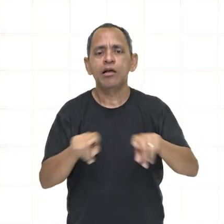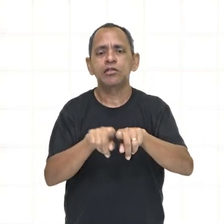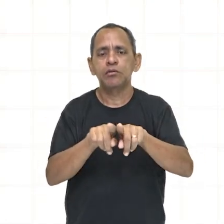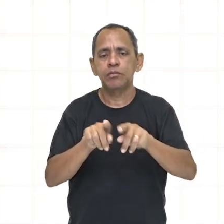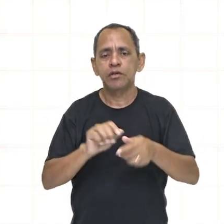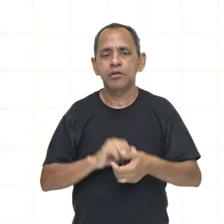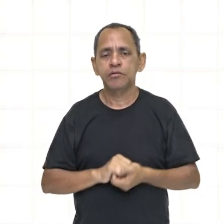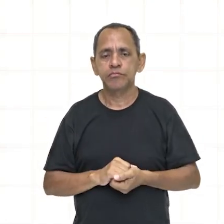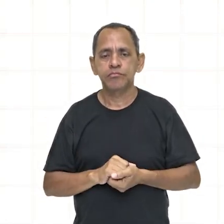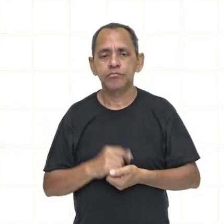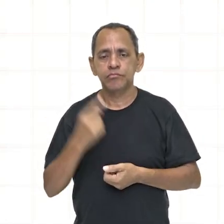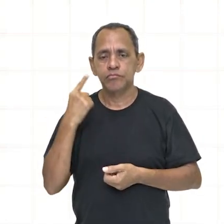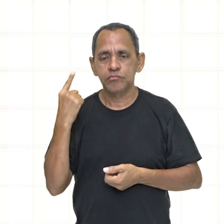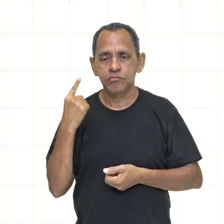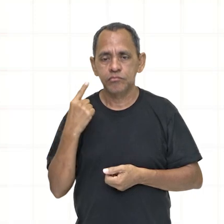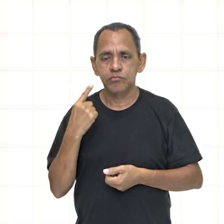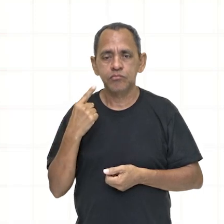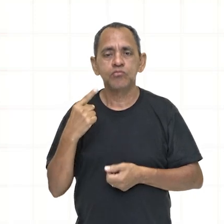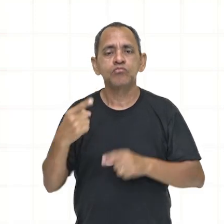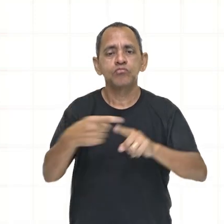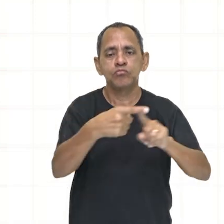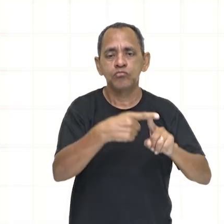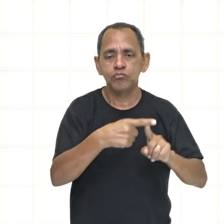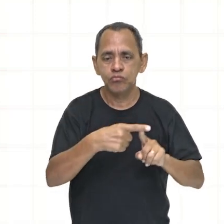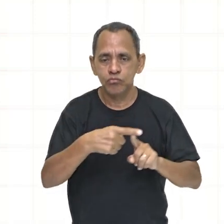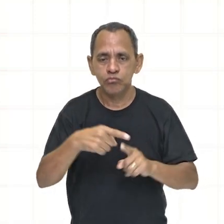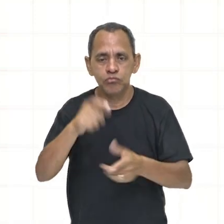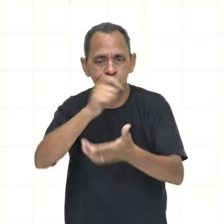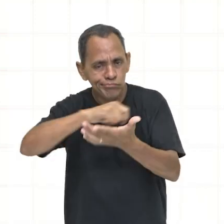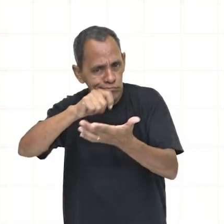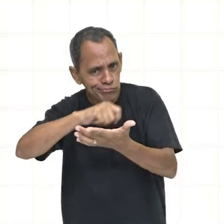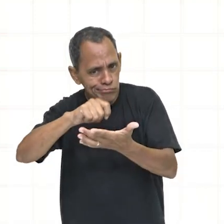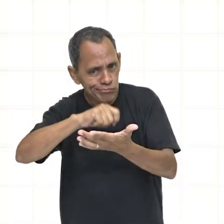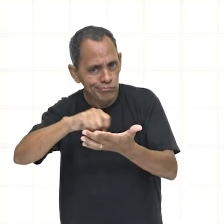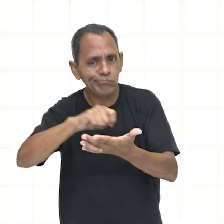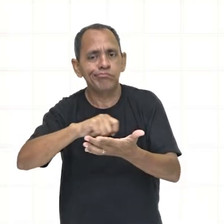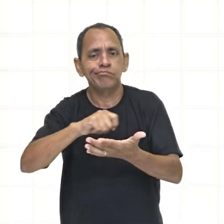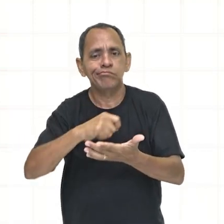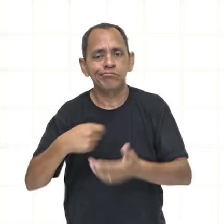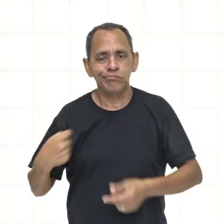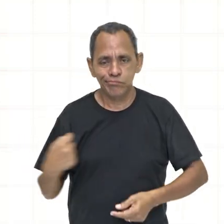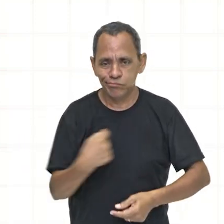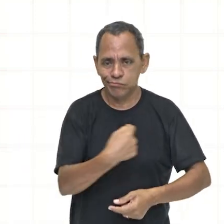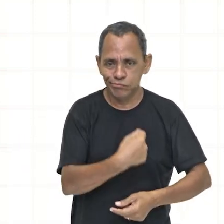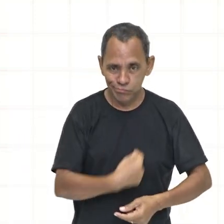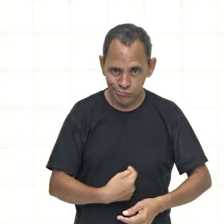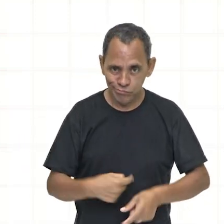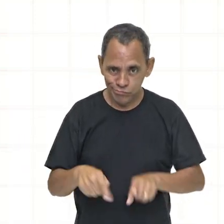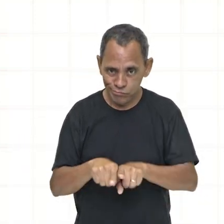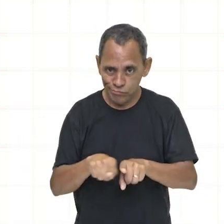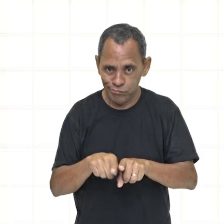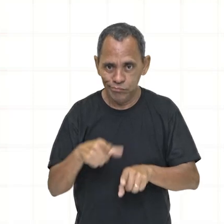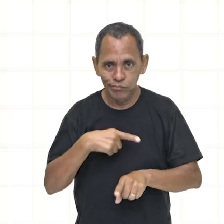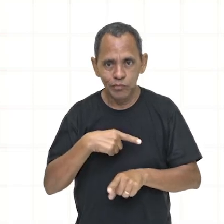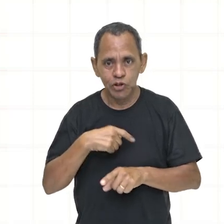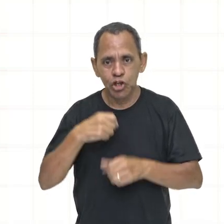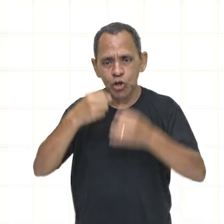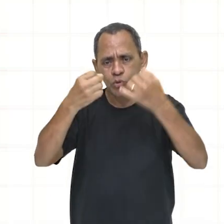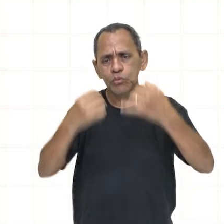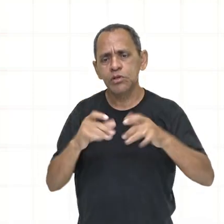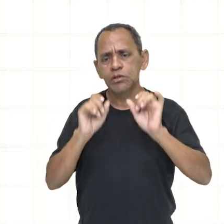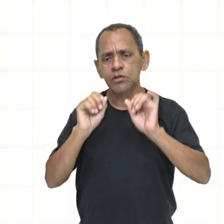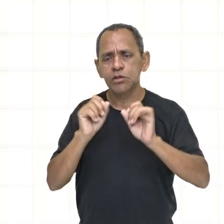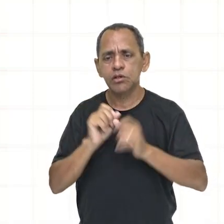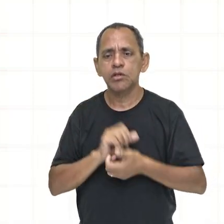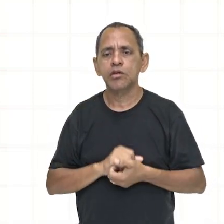eles são esse tipo de escrita chinesa. E aí há aqui uma explicação gráfica